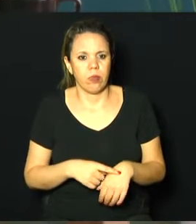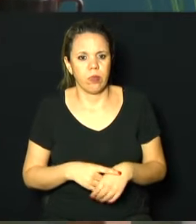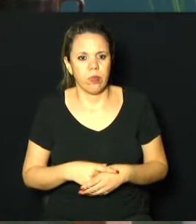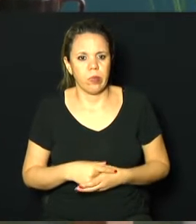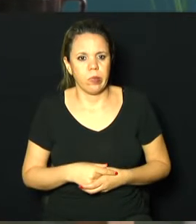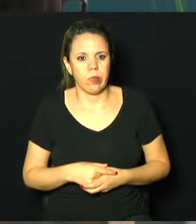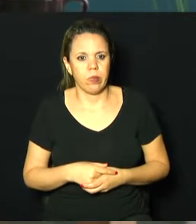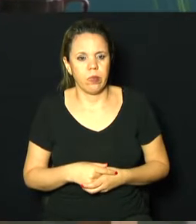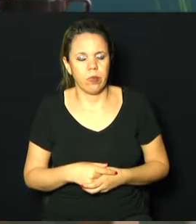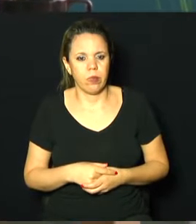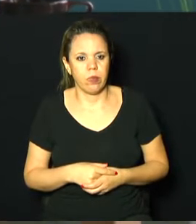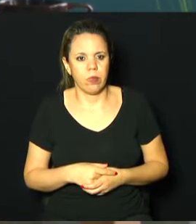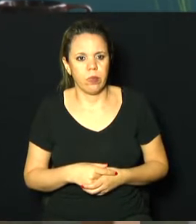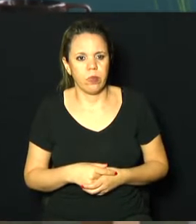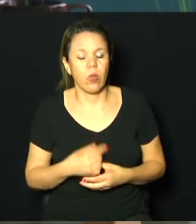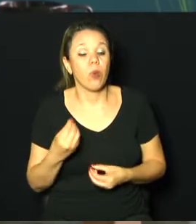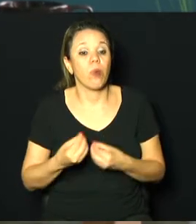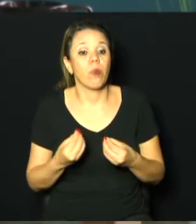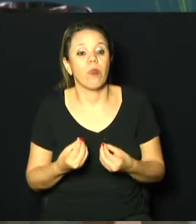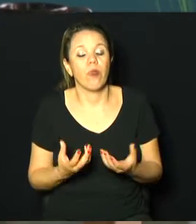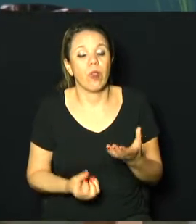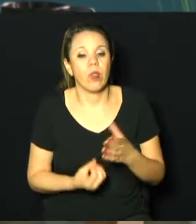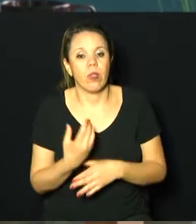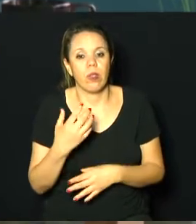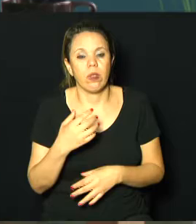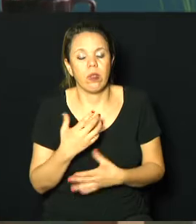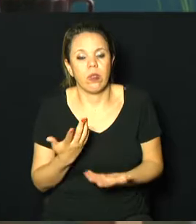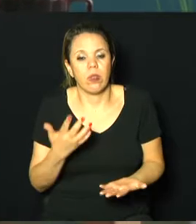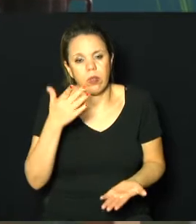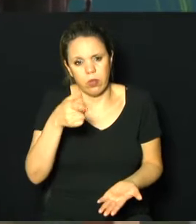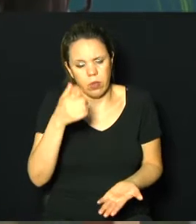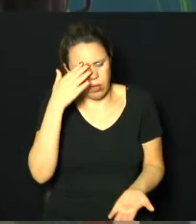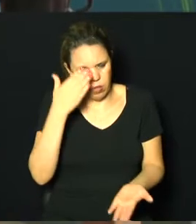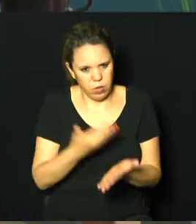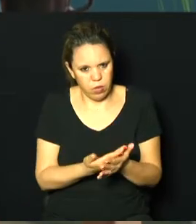desse voltar. Como será? Você acredita que